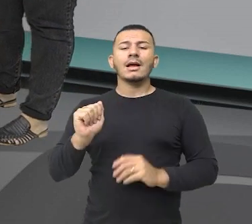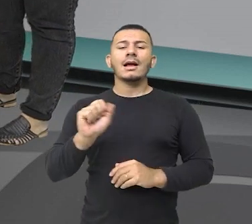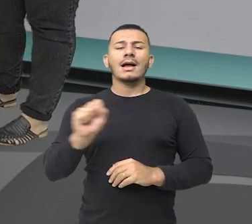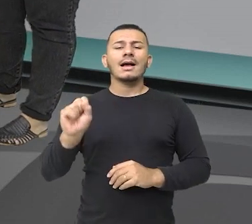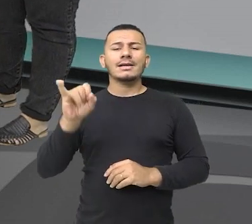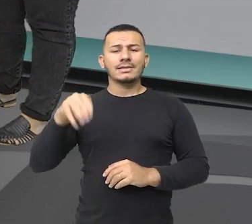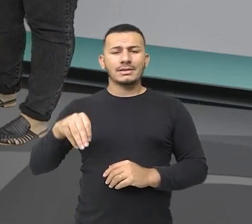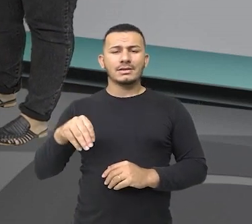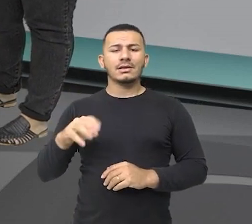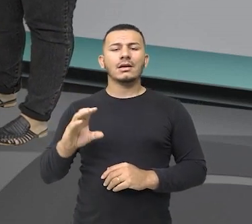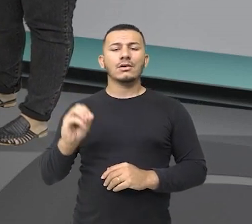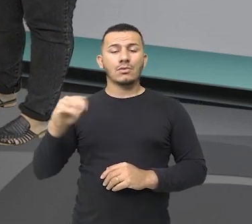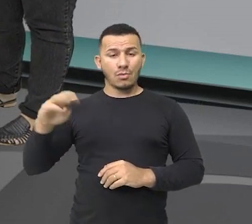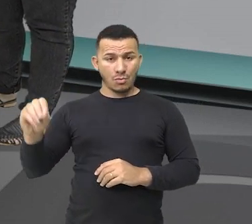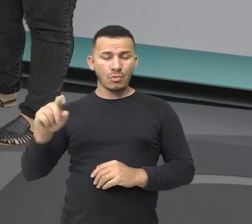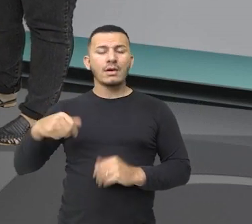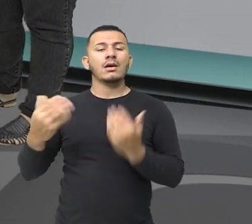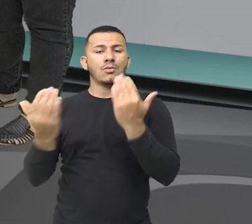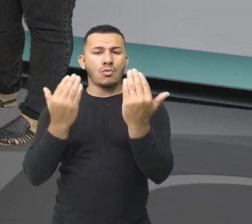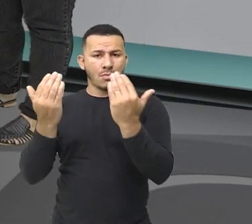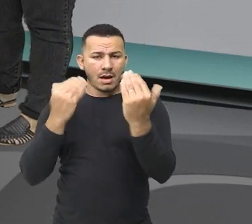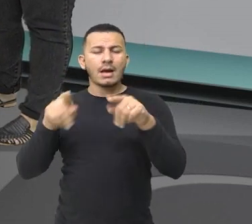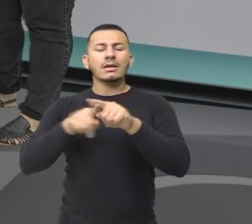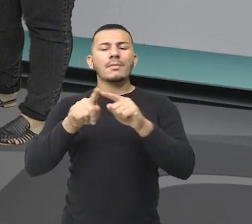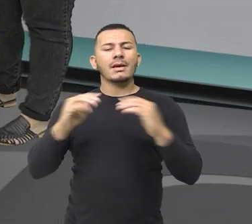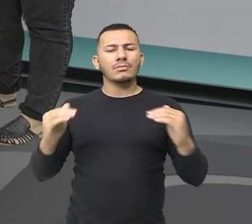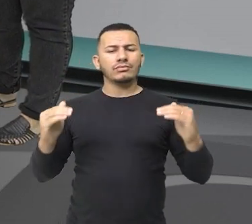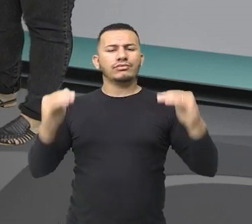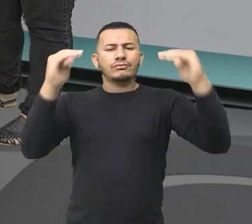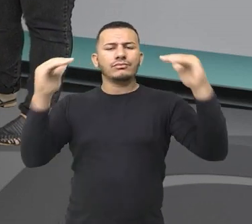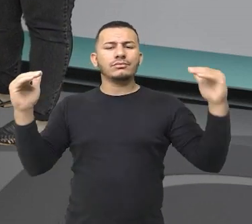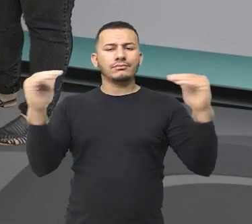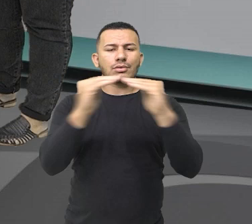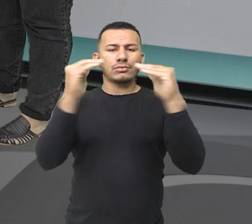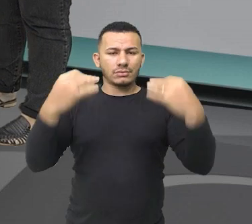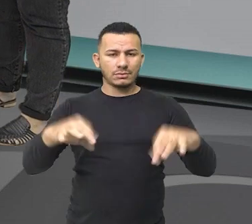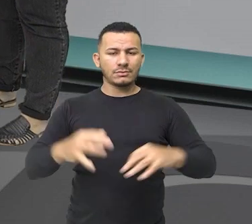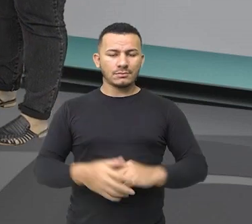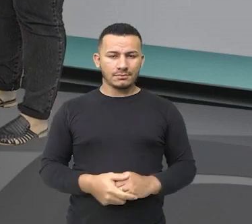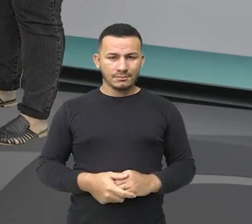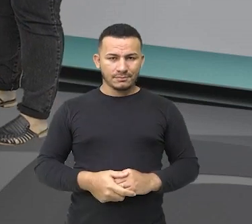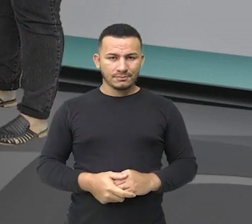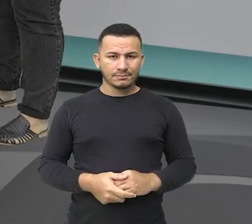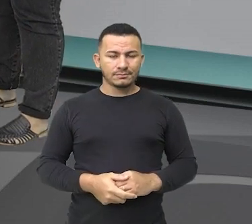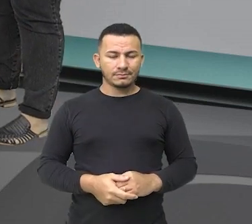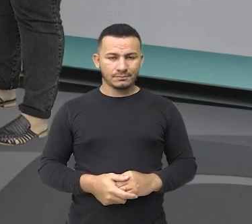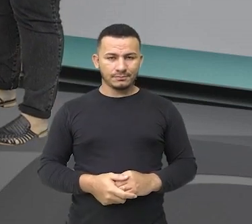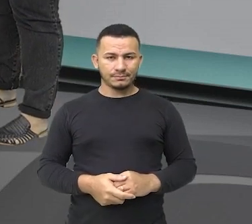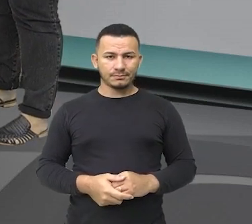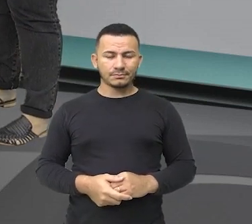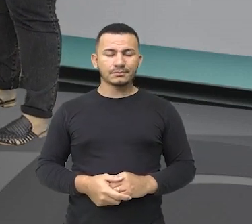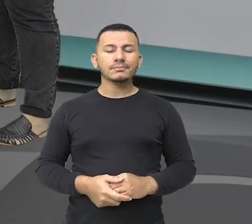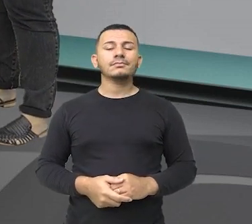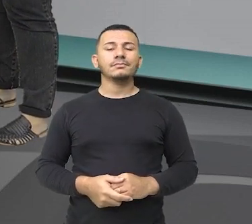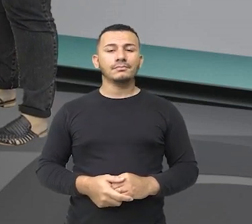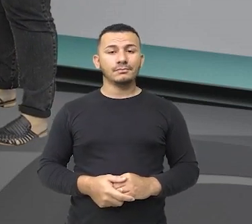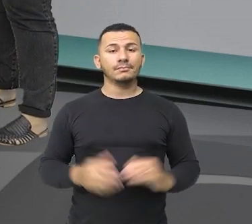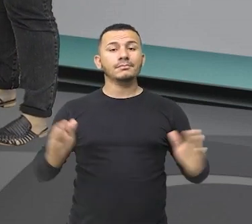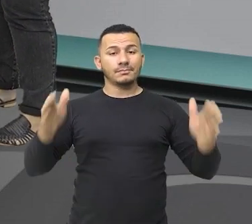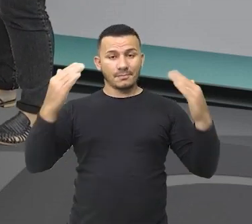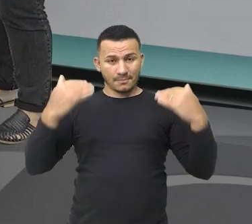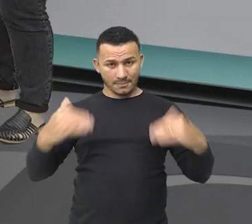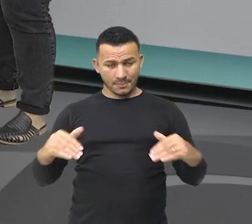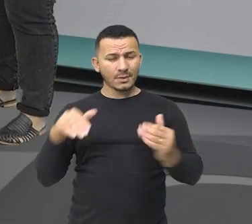comparar elementos e colocá-los em nível de igualdade, tá bom? E, por fim, nesse mesmo parágrafo, a